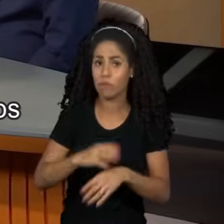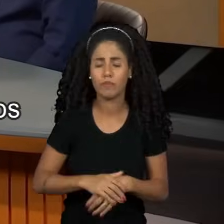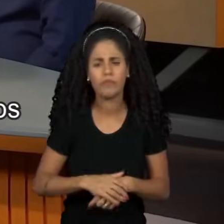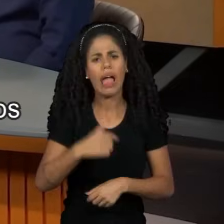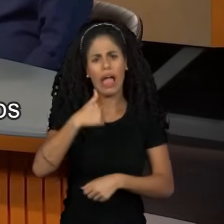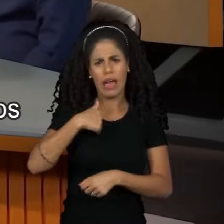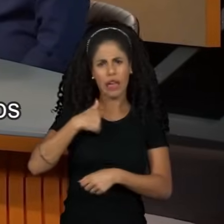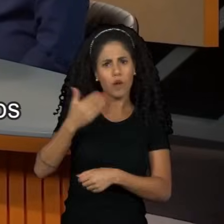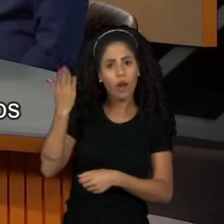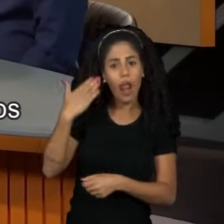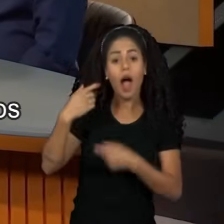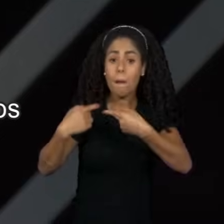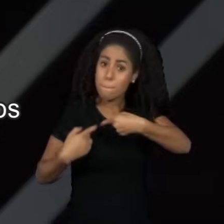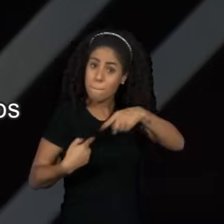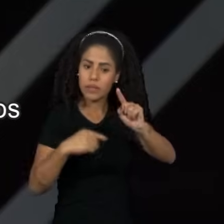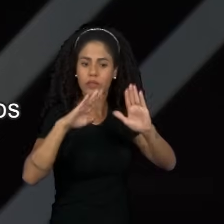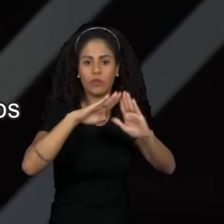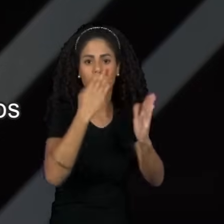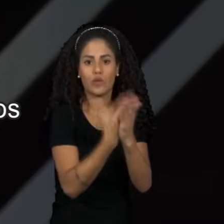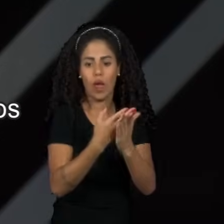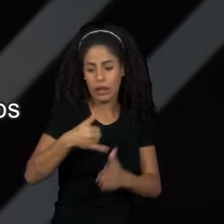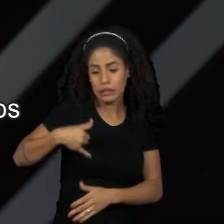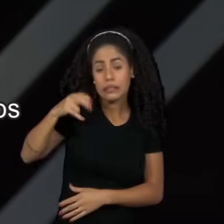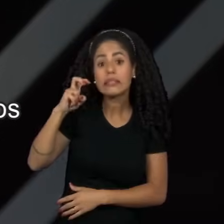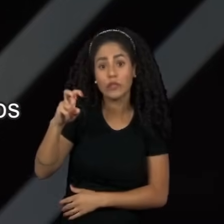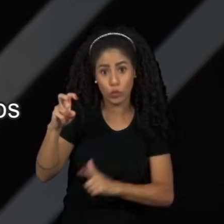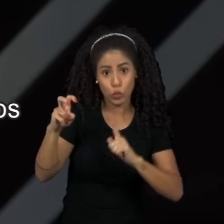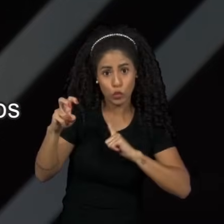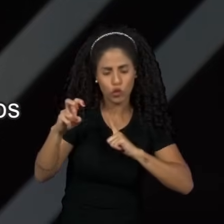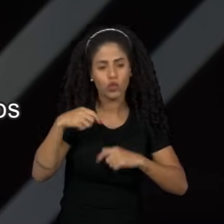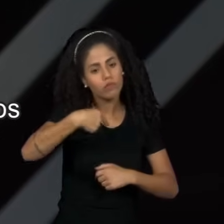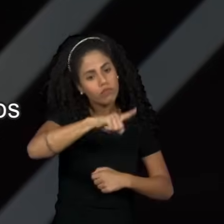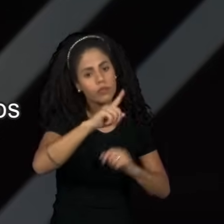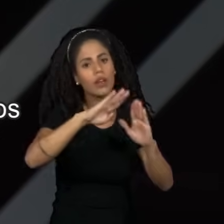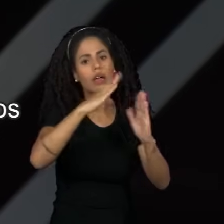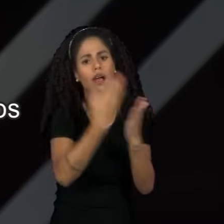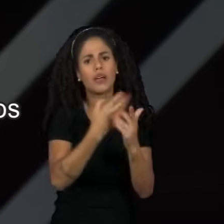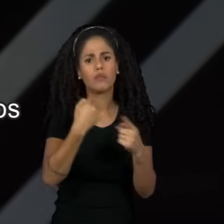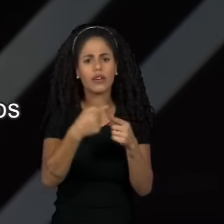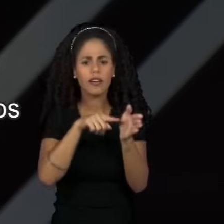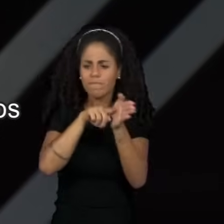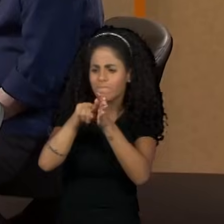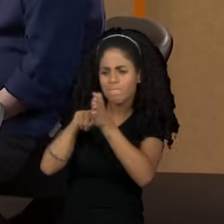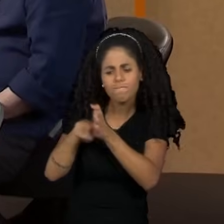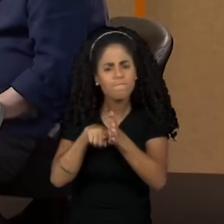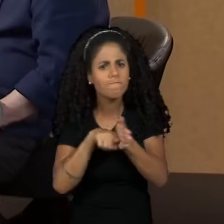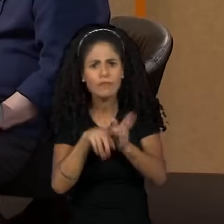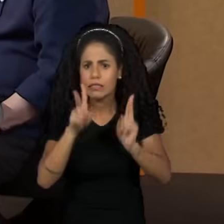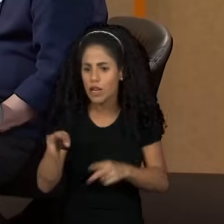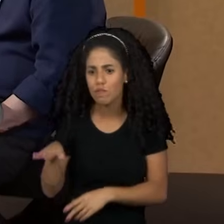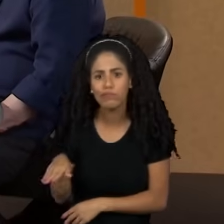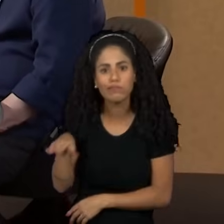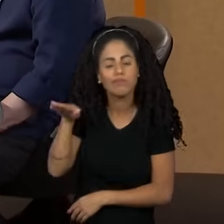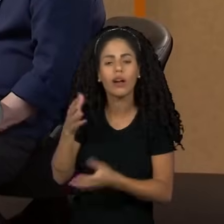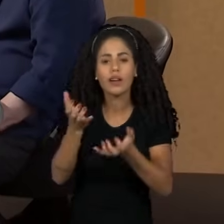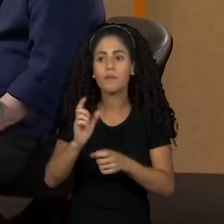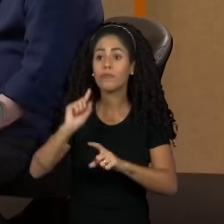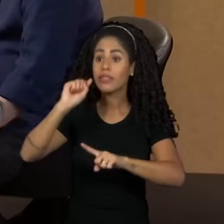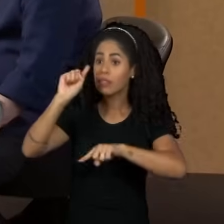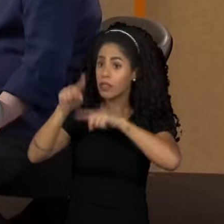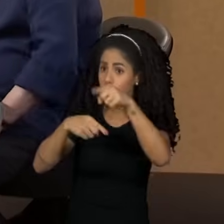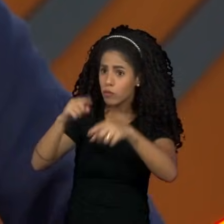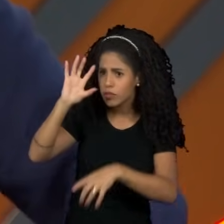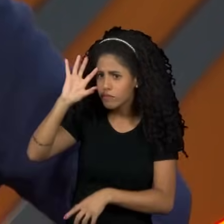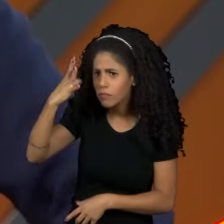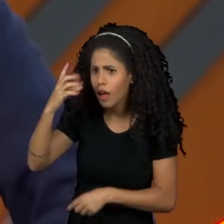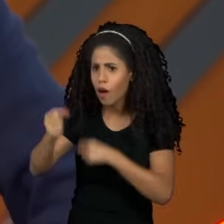fui mandado para a escola com 5 anos, porque questionando desde pequenos. E você depois resolveu